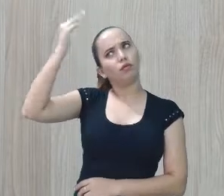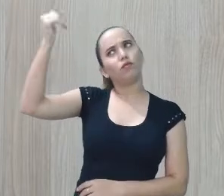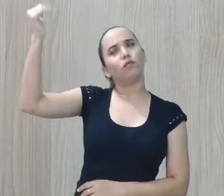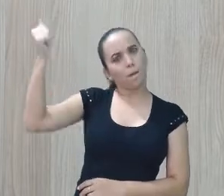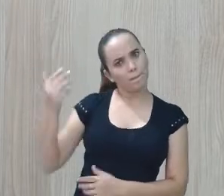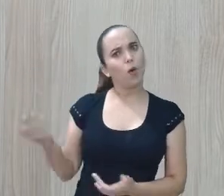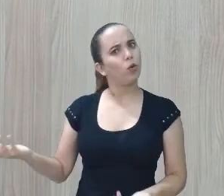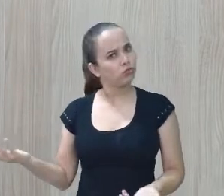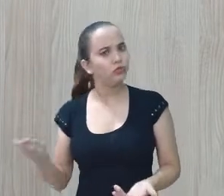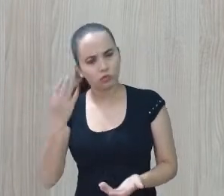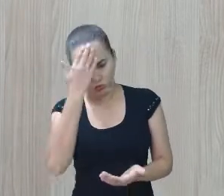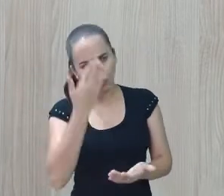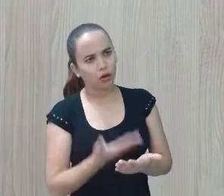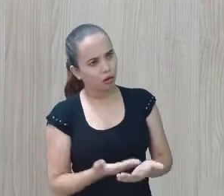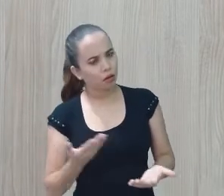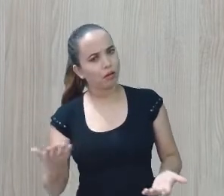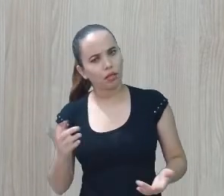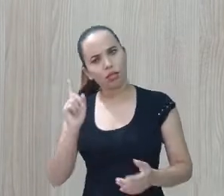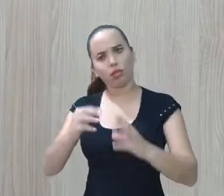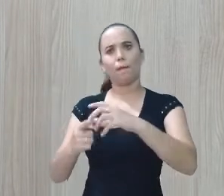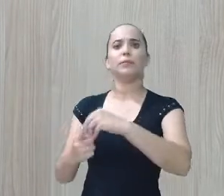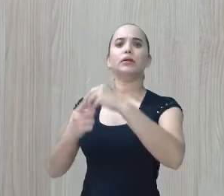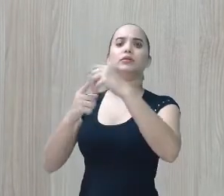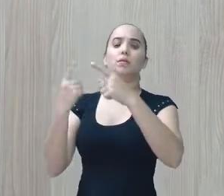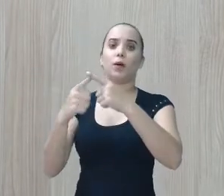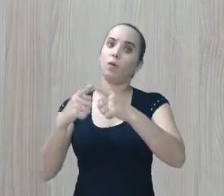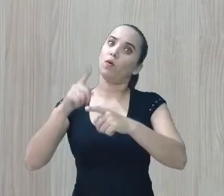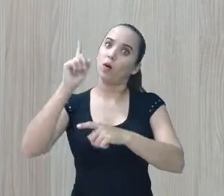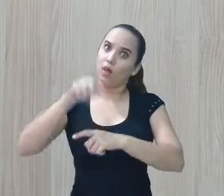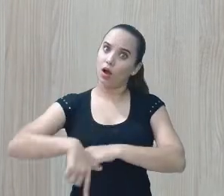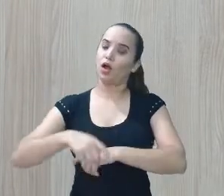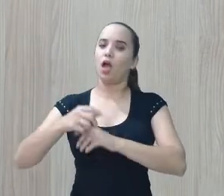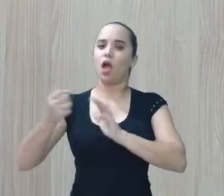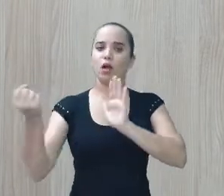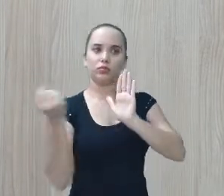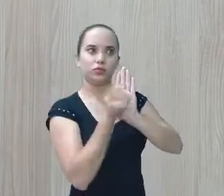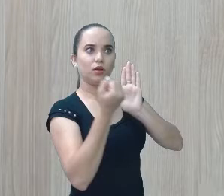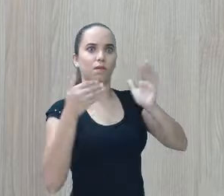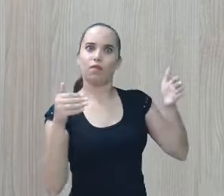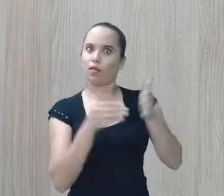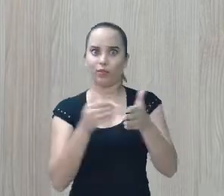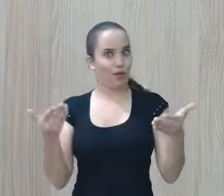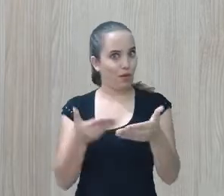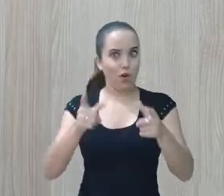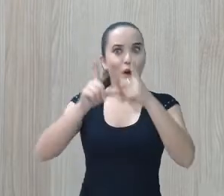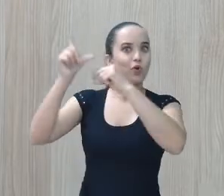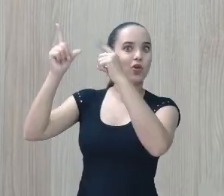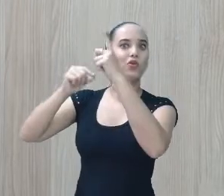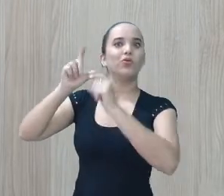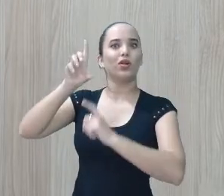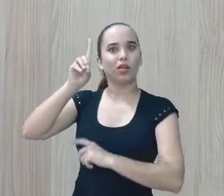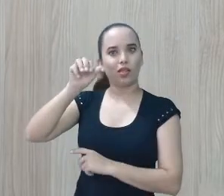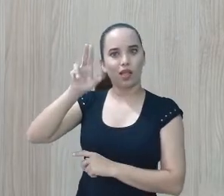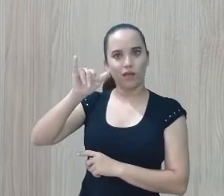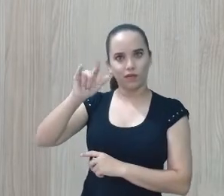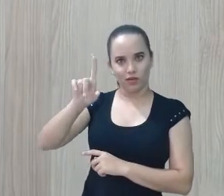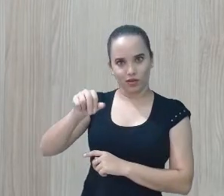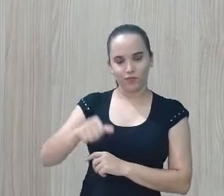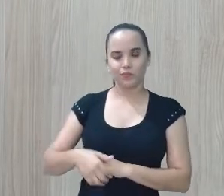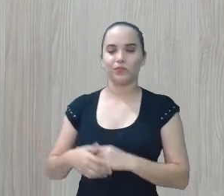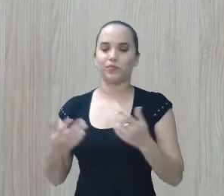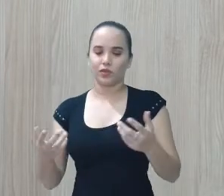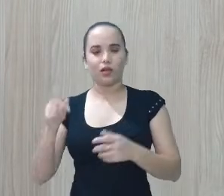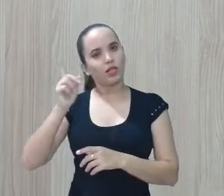é que é o símbolo de Israel até hoje, é a estrela de Davi. É a estrela de Davi. Então ele foi um dos principais reis da história,